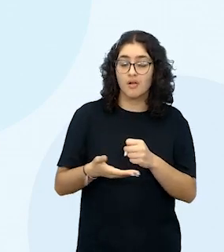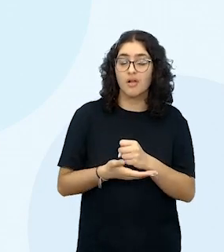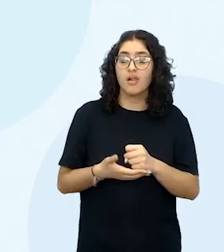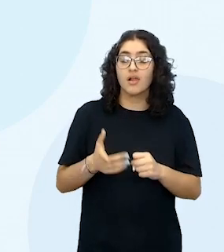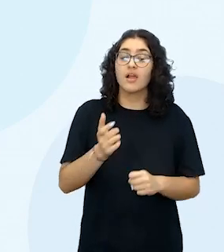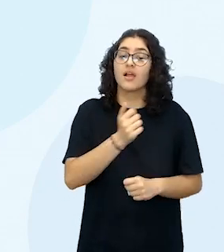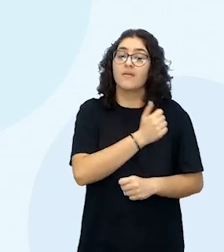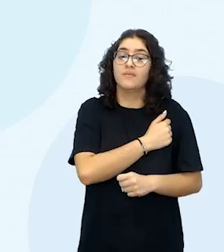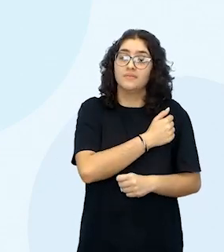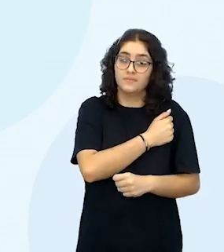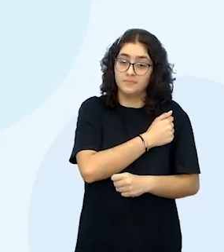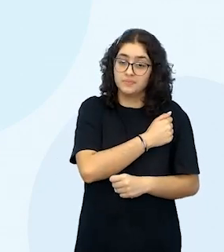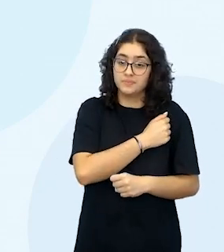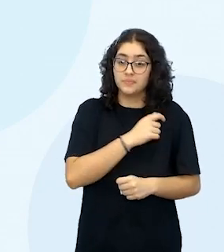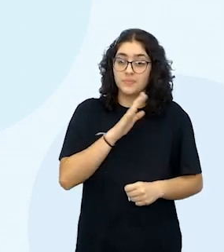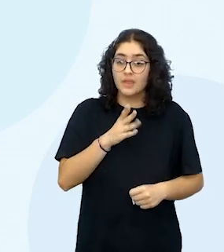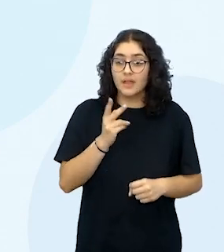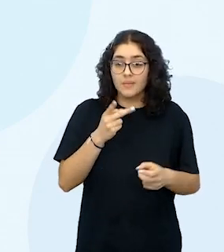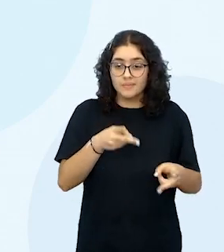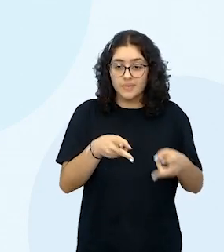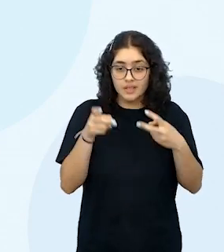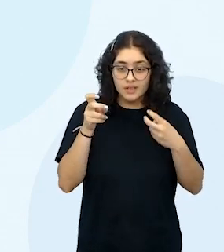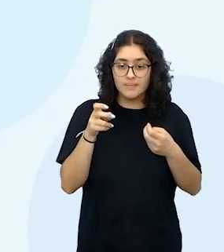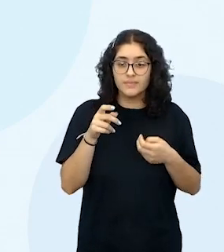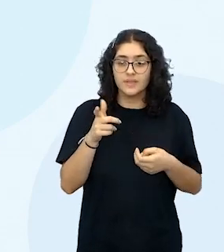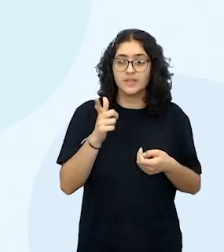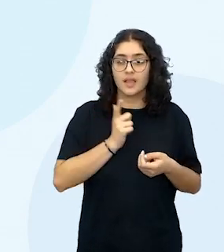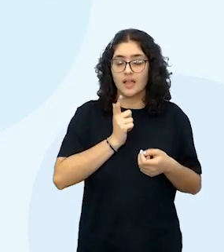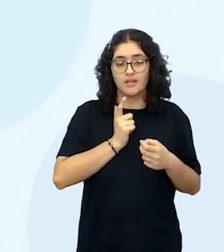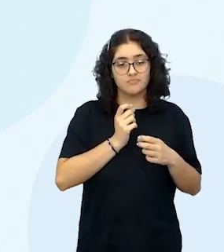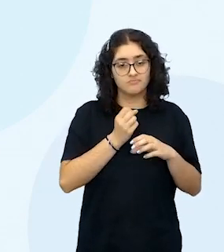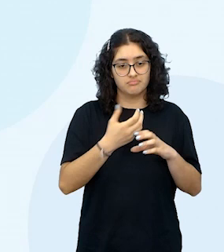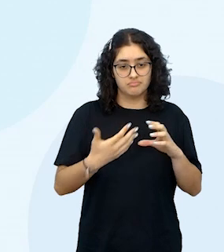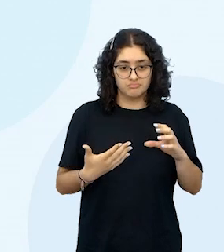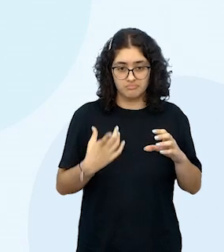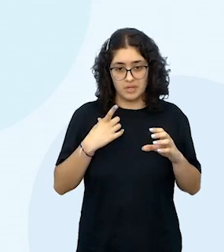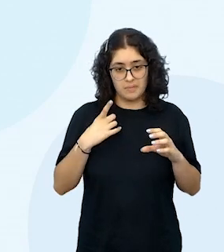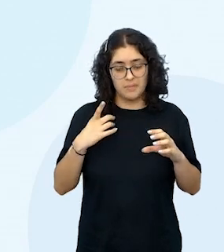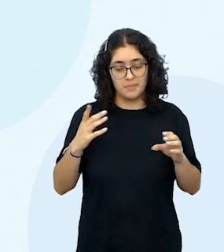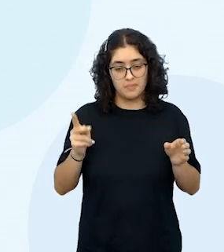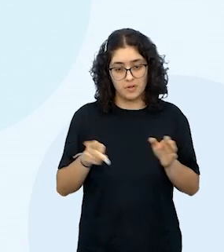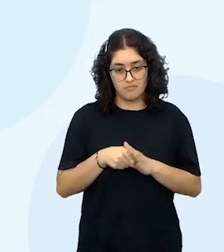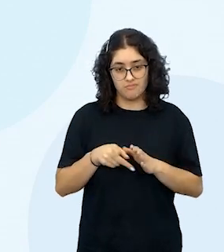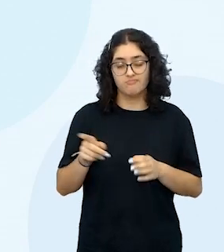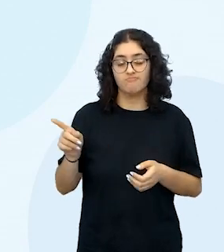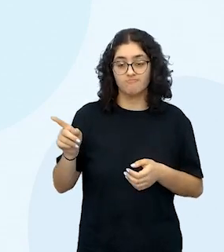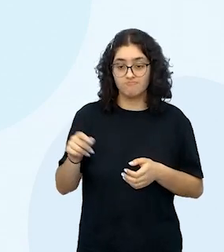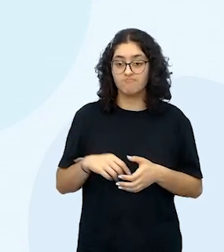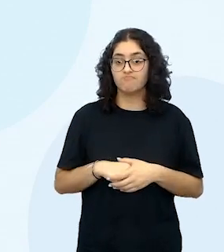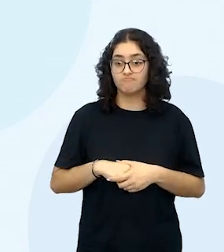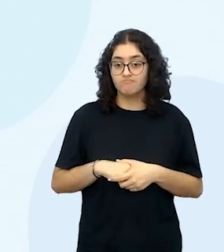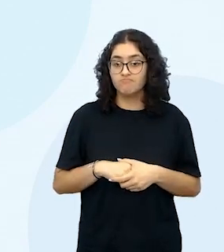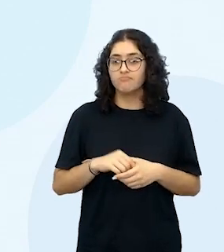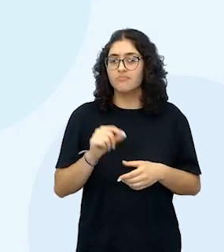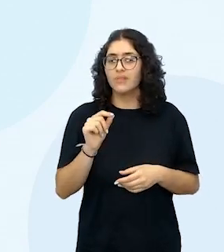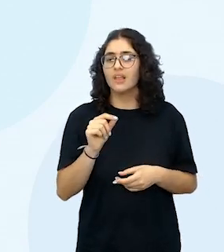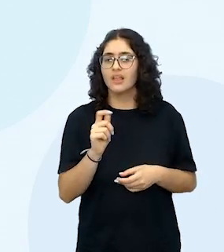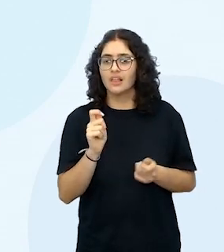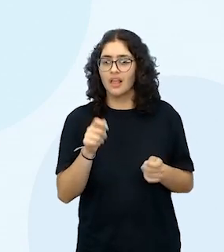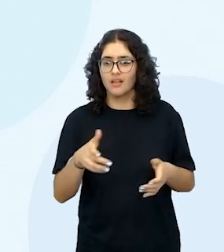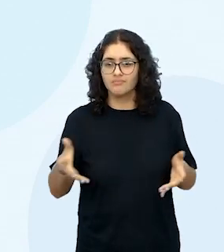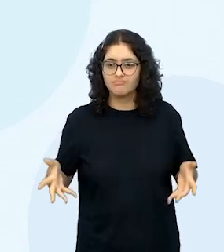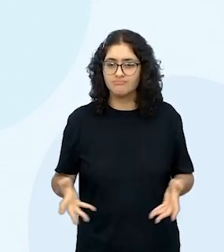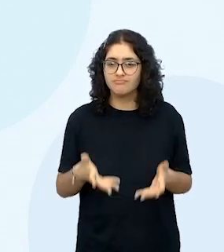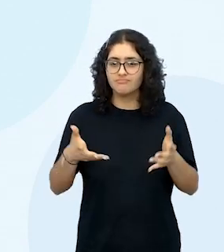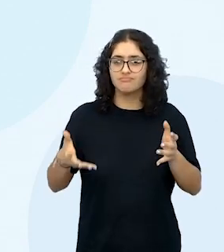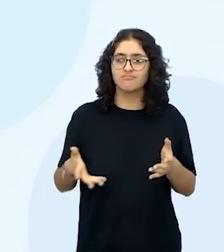nossos estudantes? A gente já viu vários aspectos que estão envolvidos aí, né, e o que eles, então, podem